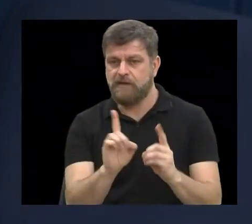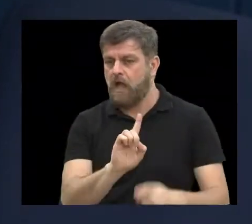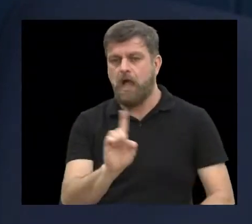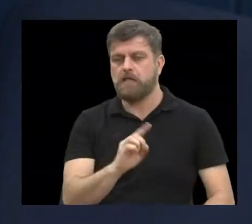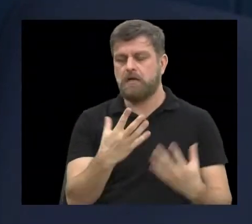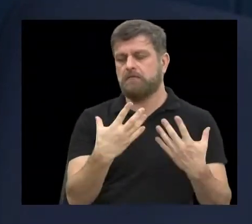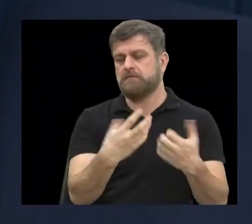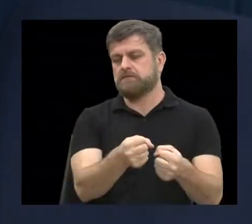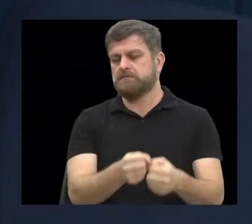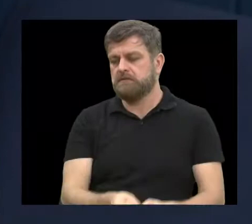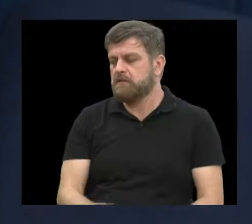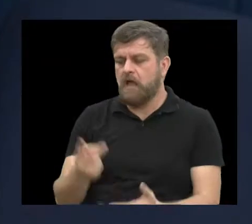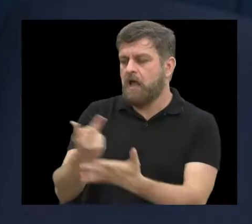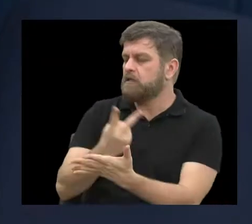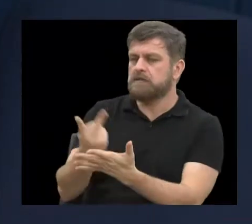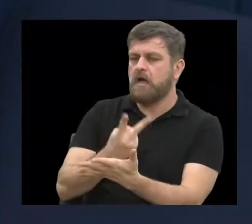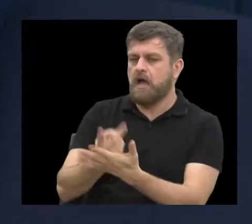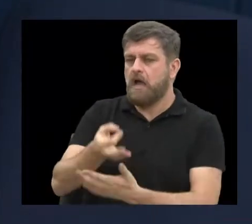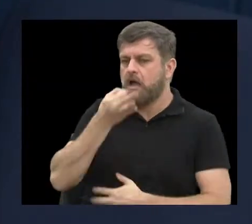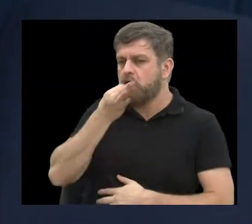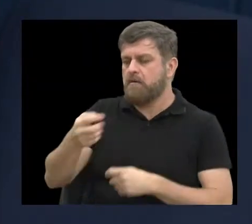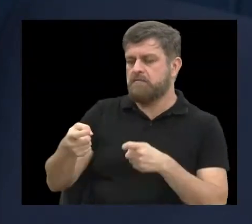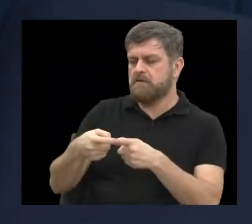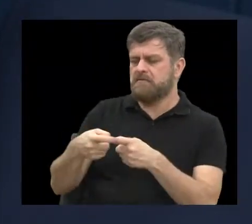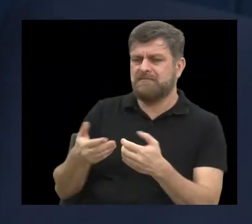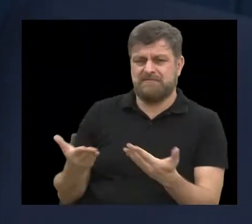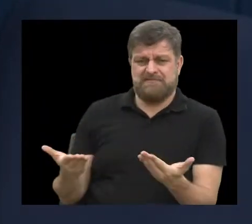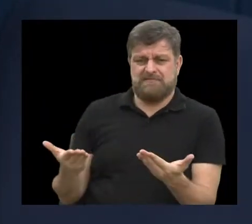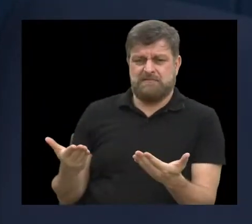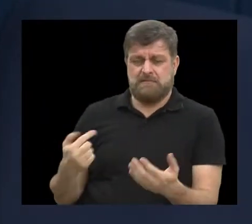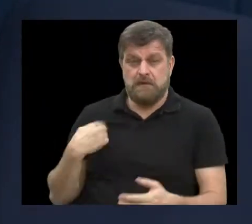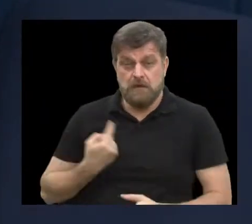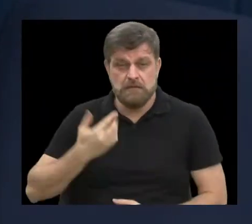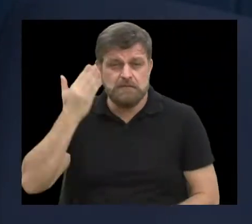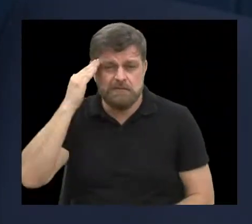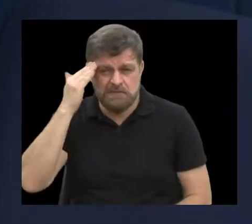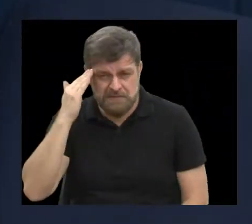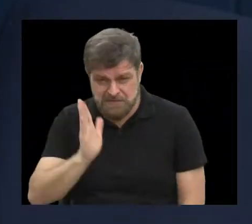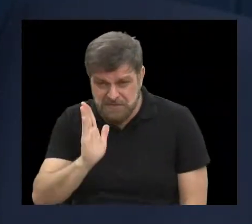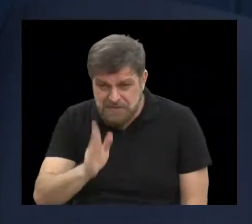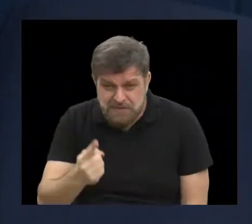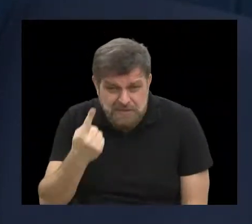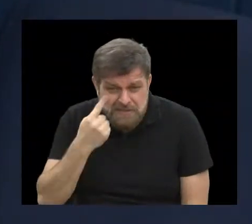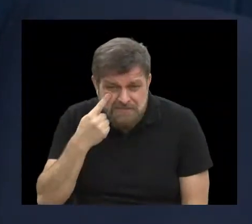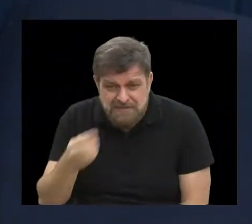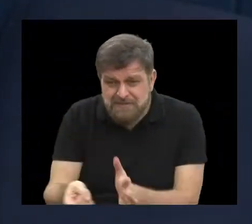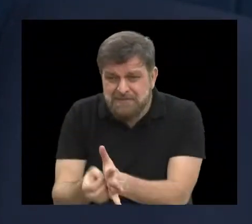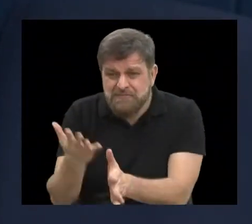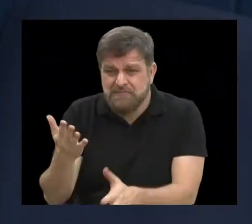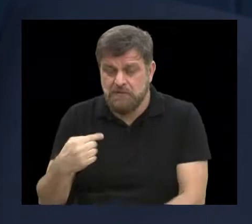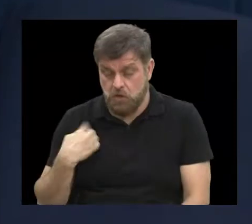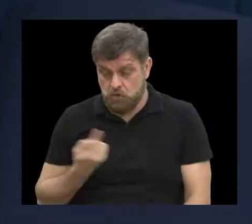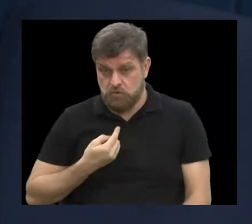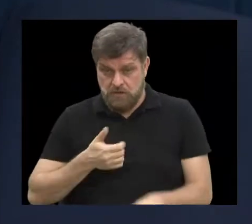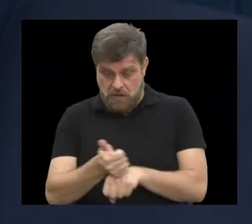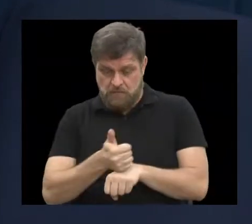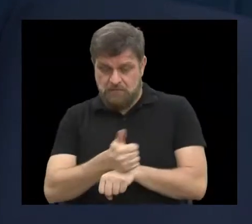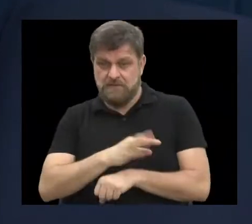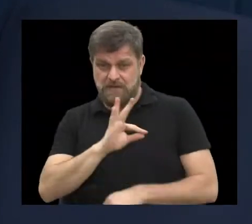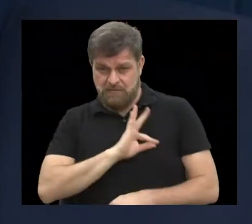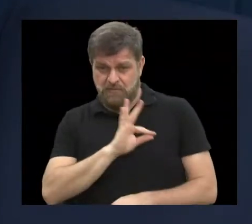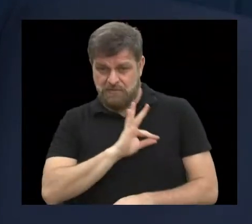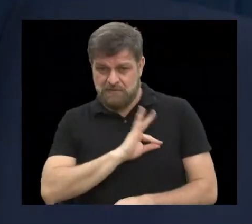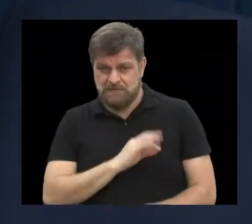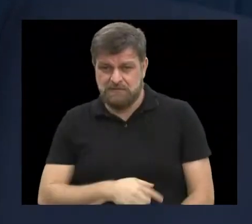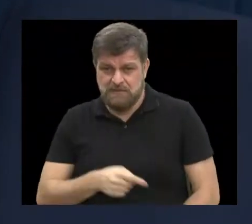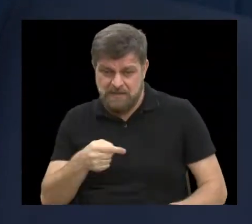indeferir nesse sentido? Porque a gente entende, nós já vimos aí algumas vezes na polícia, o pessoal que faz parte